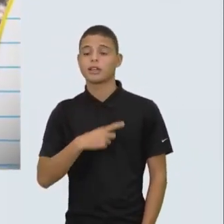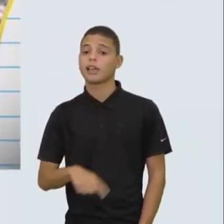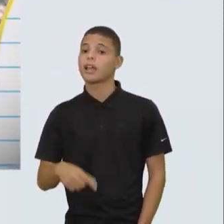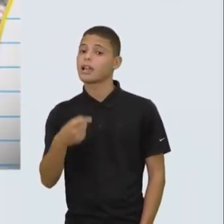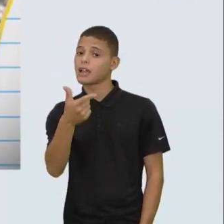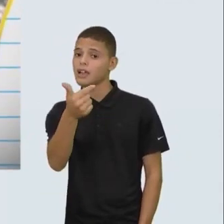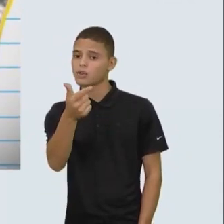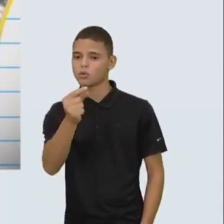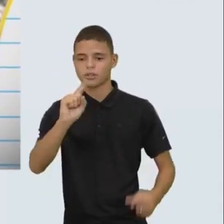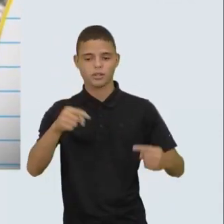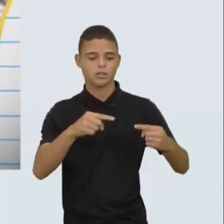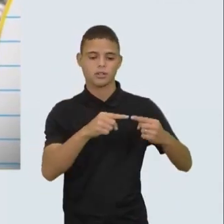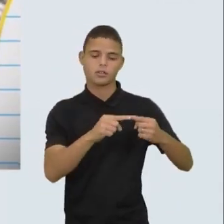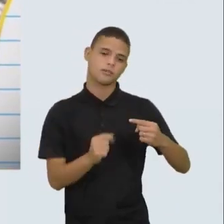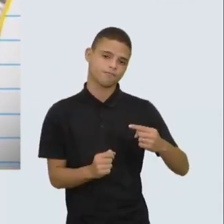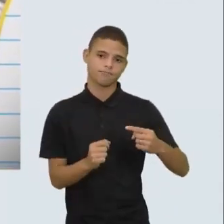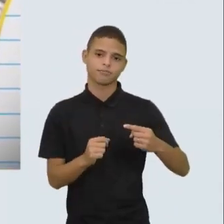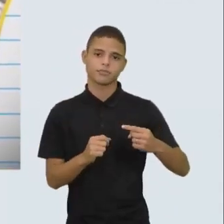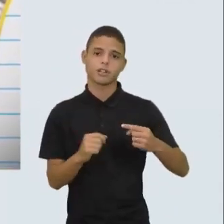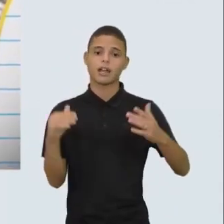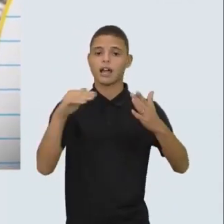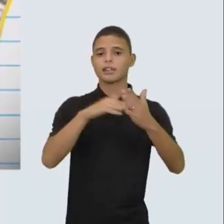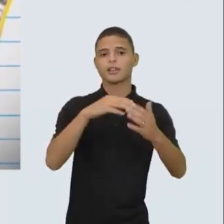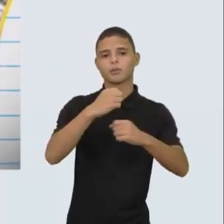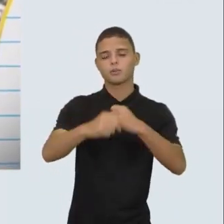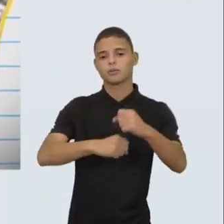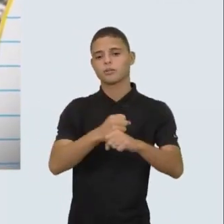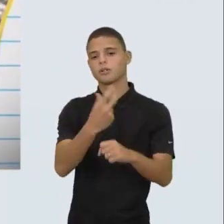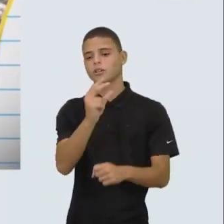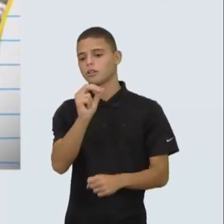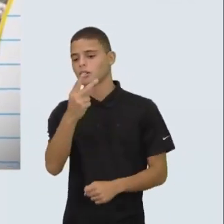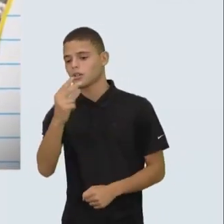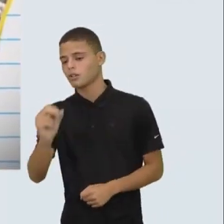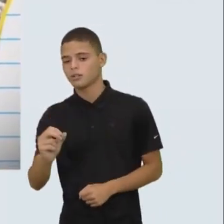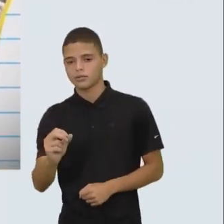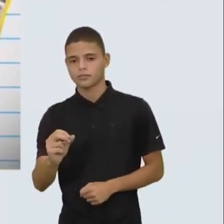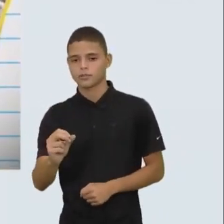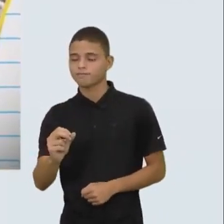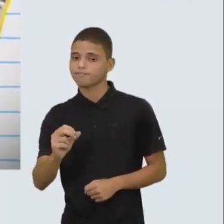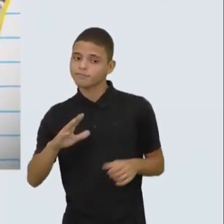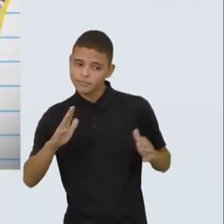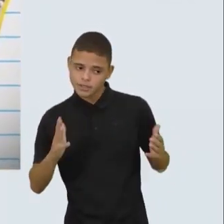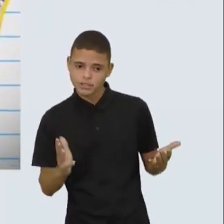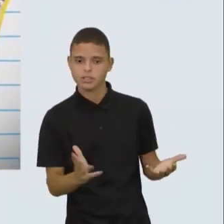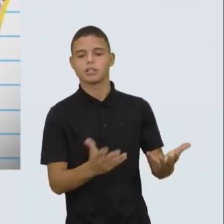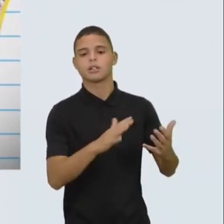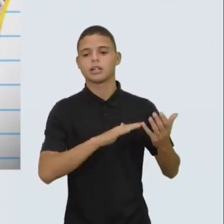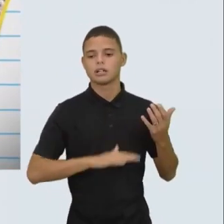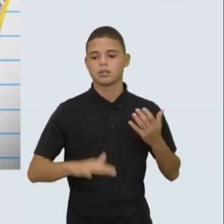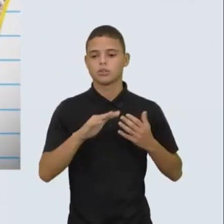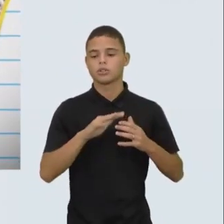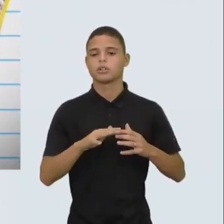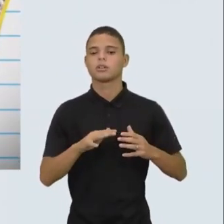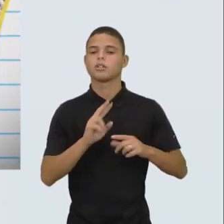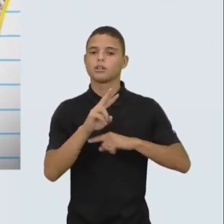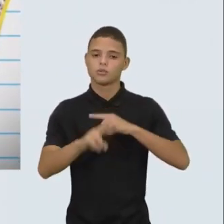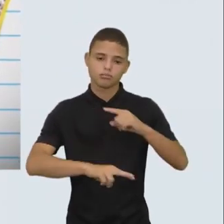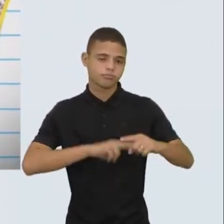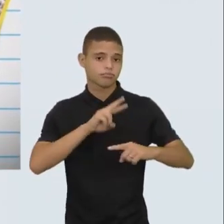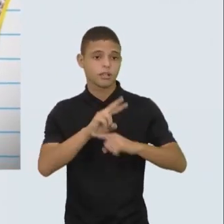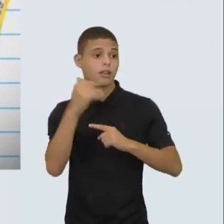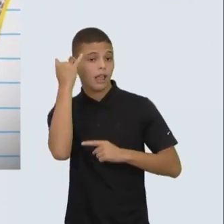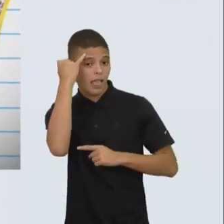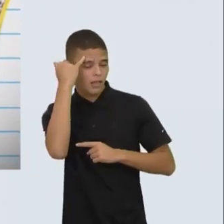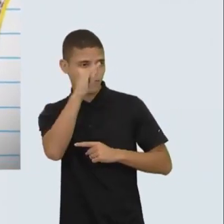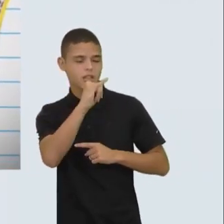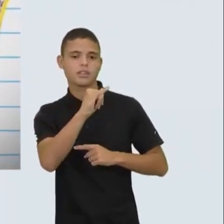quais: até 2020, promover a implementação da gestão sustentável de todos os tipos de florestas, deter o